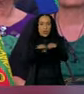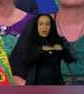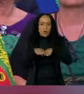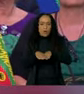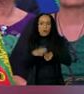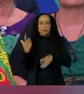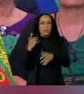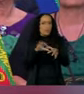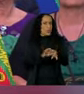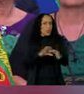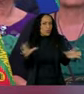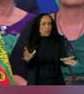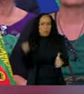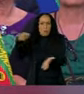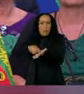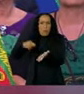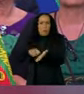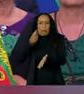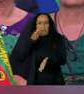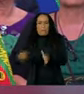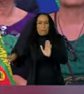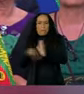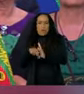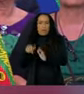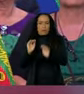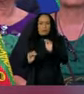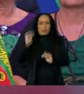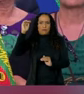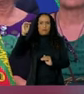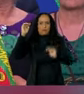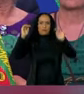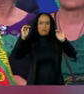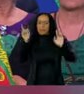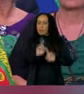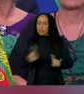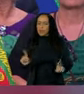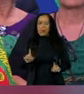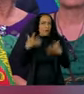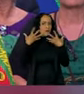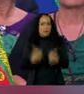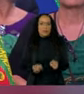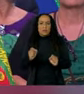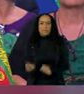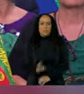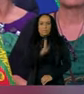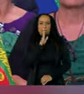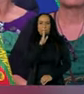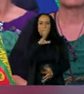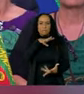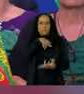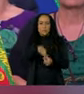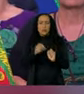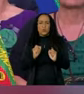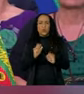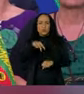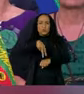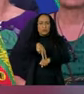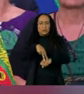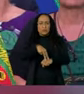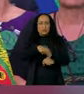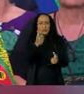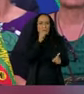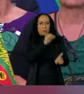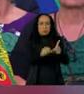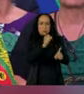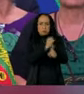não permitam a imposição de interesses de uma nação sobre a outra. É inadmissível o silêncio do mundo diante do genocídio